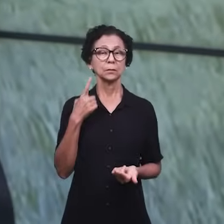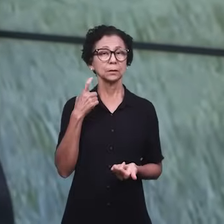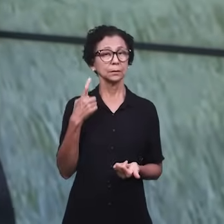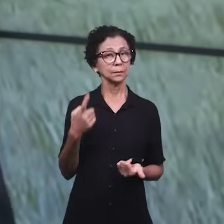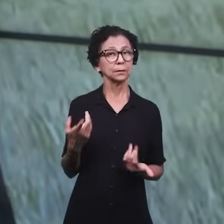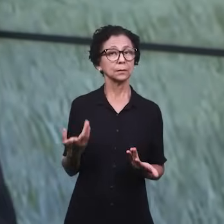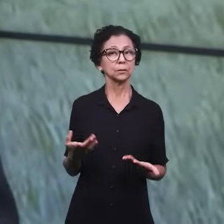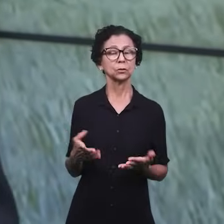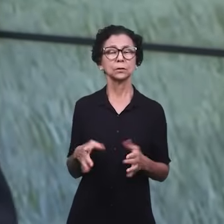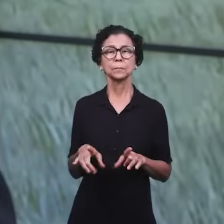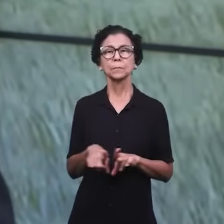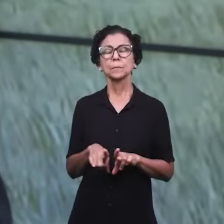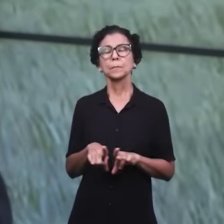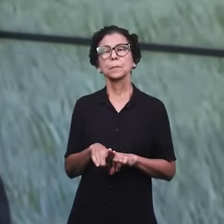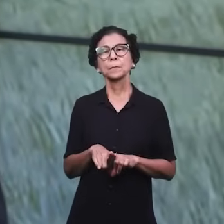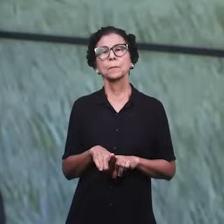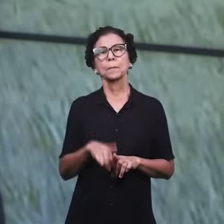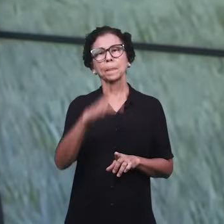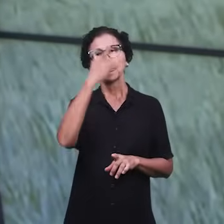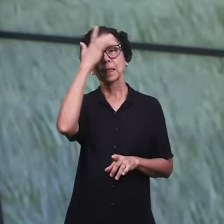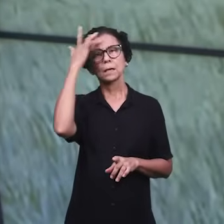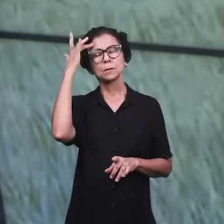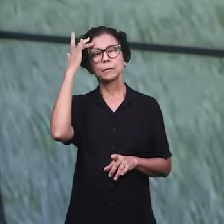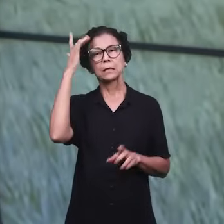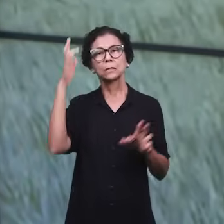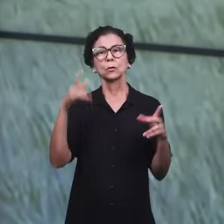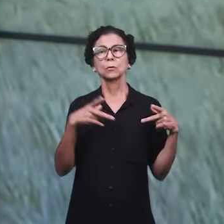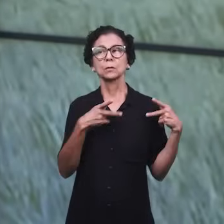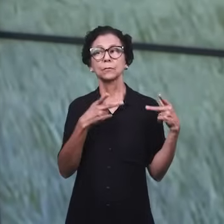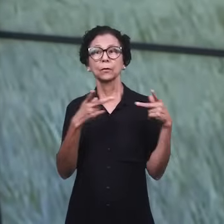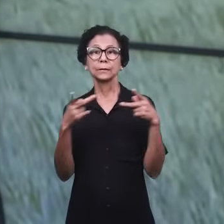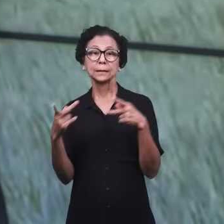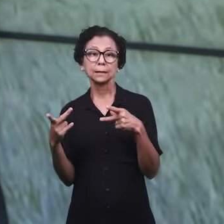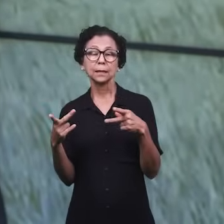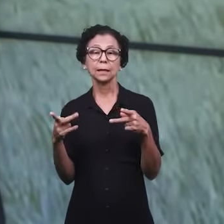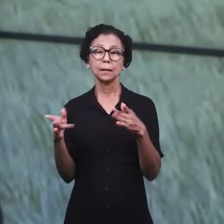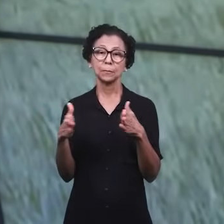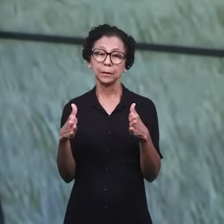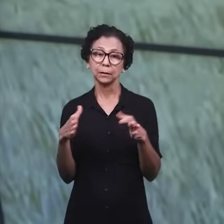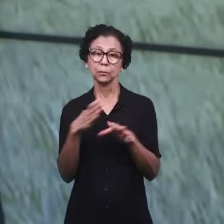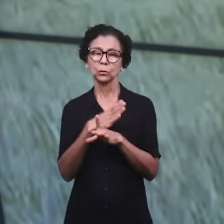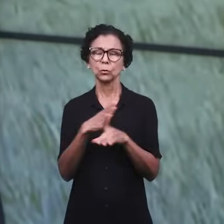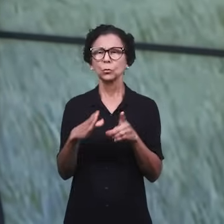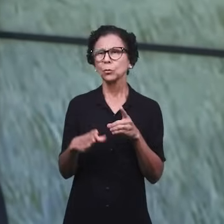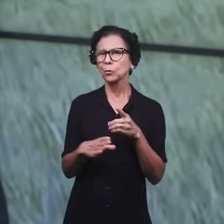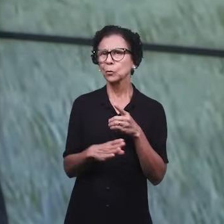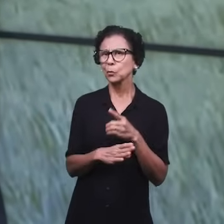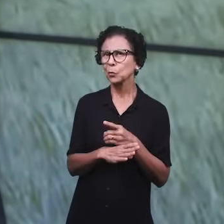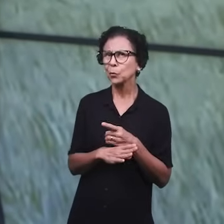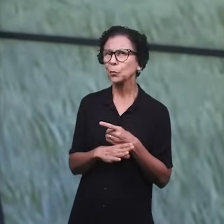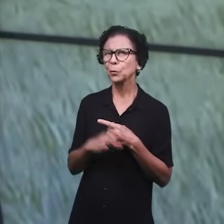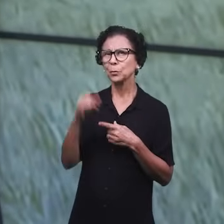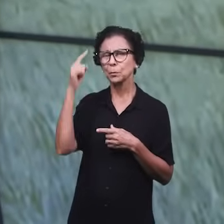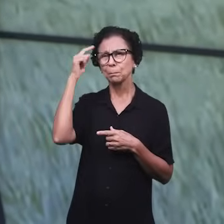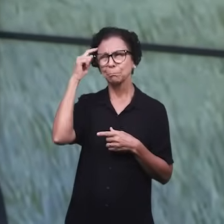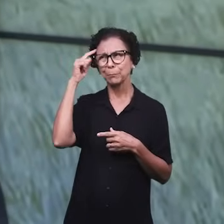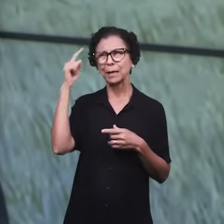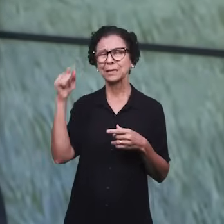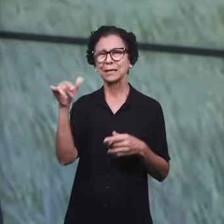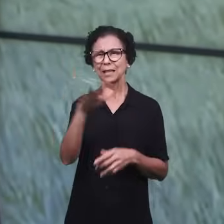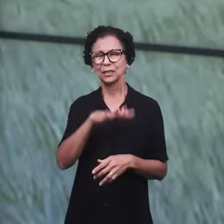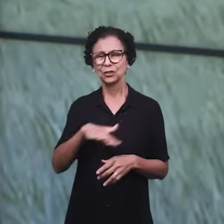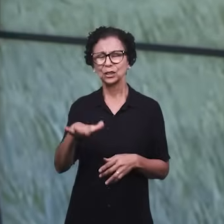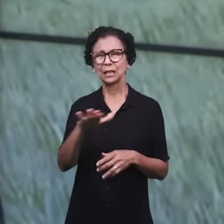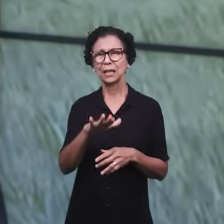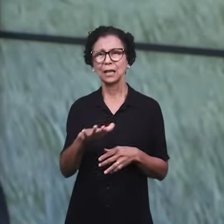visitantes que T às vezes um conhecimento muito genérico e eu acho que é uma explicação que esclarece e que dá